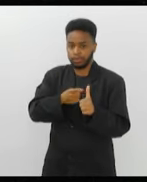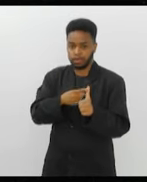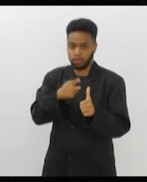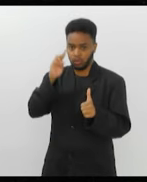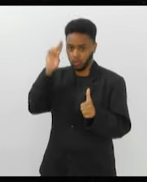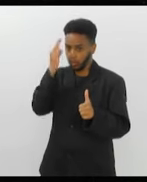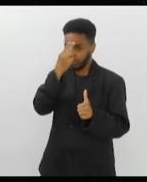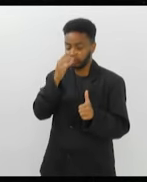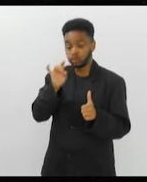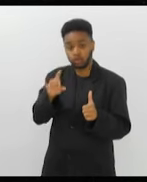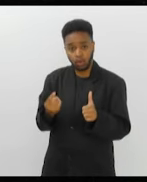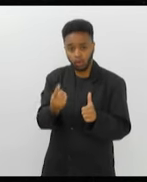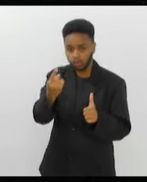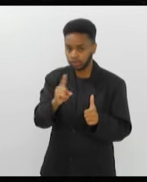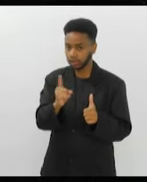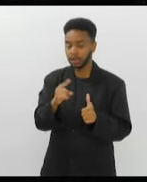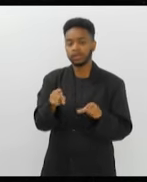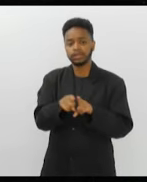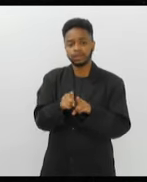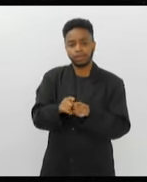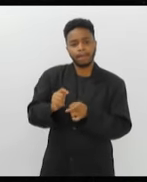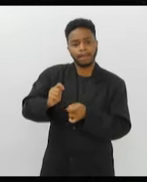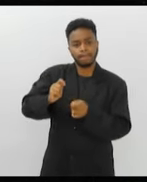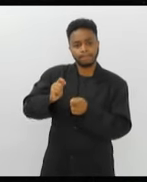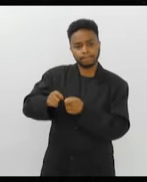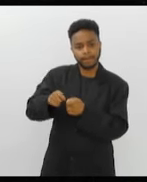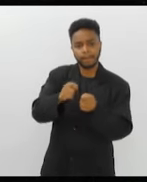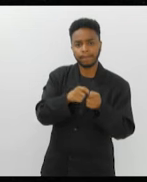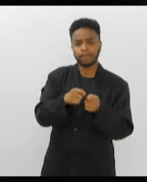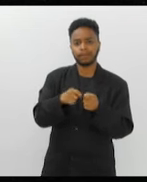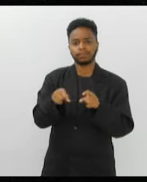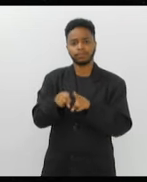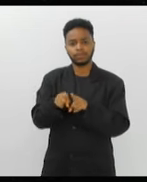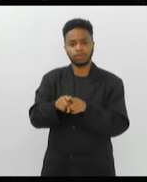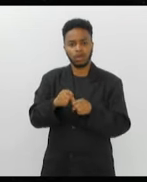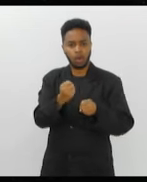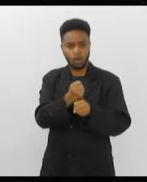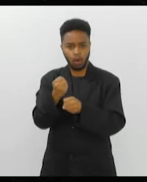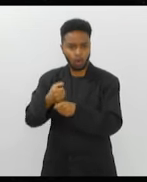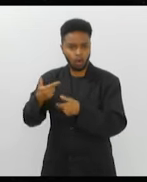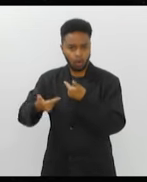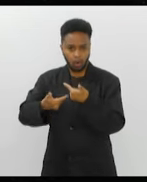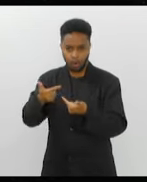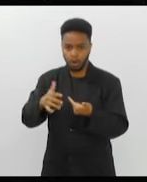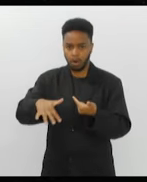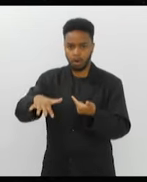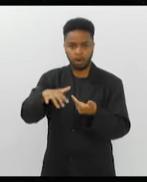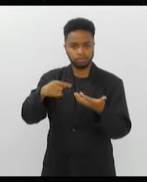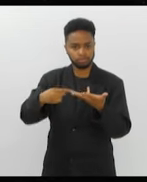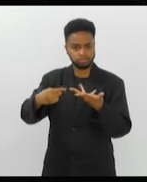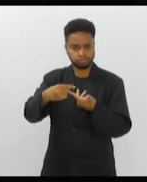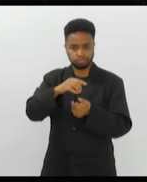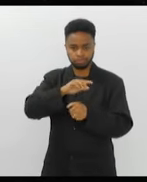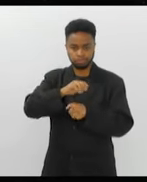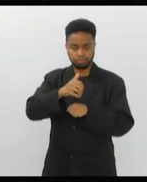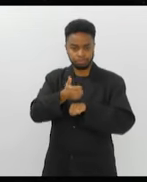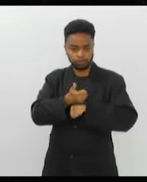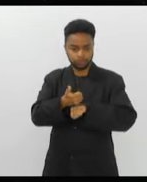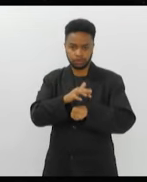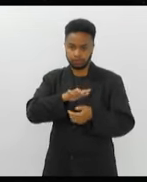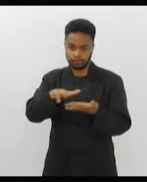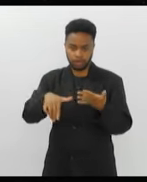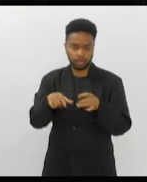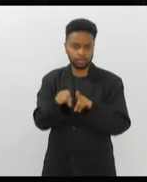mas não só. Carpinteiro, marceneiro, pedreiro,